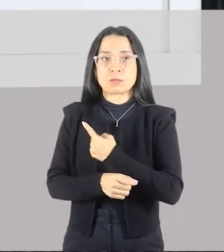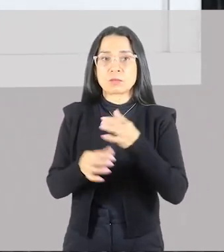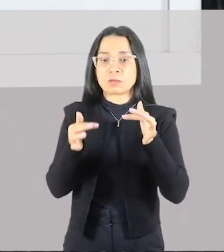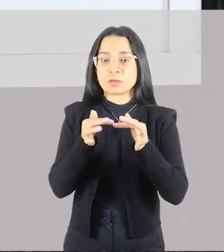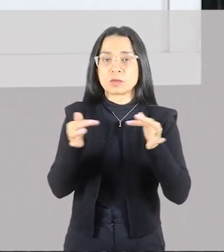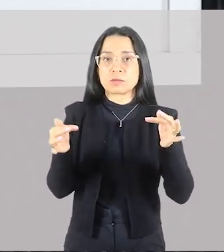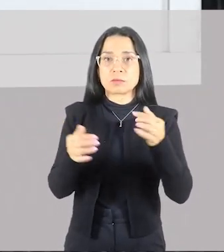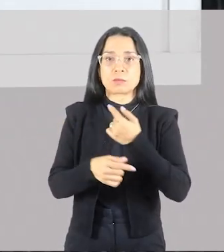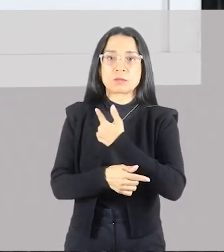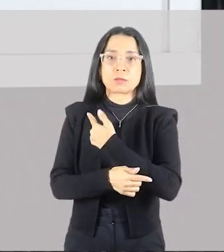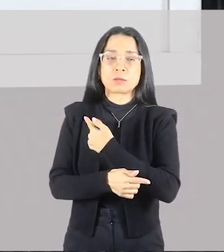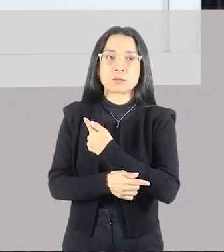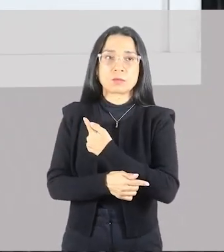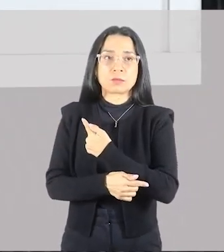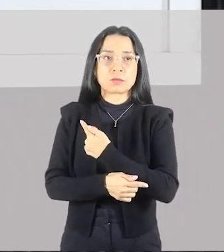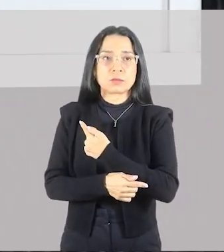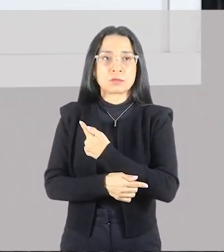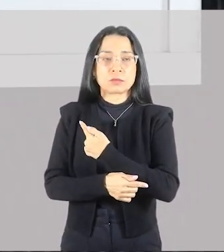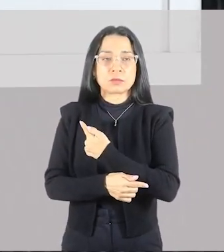base maior